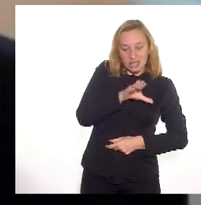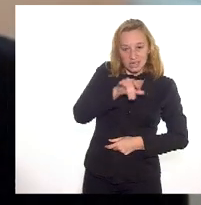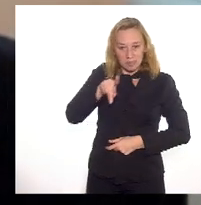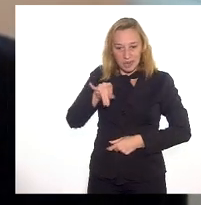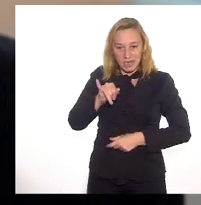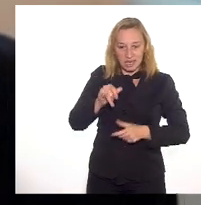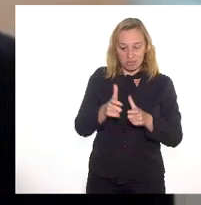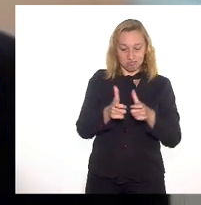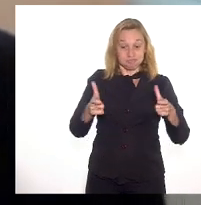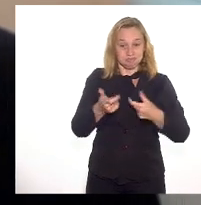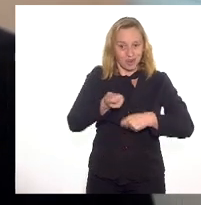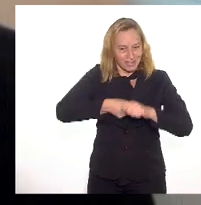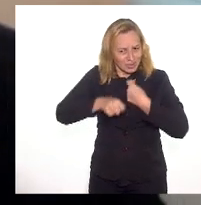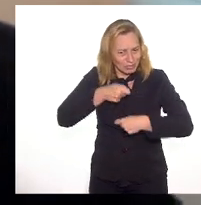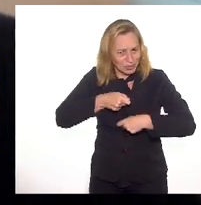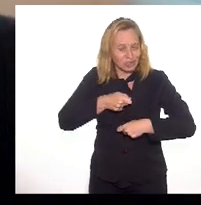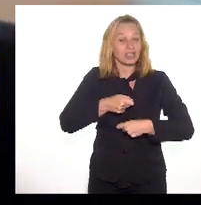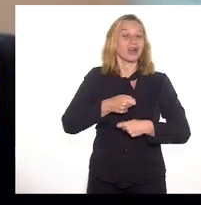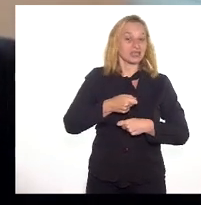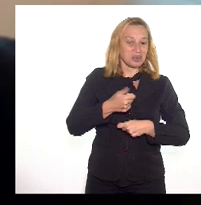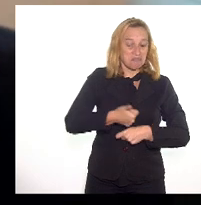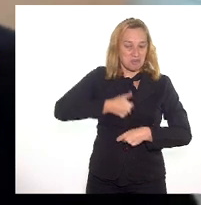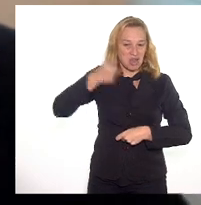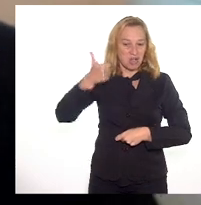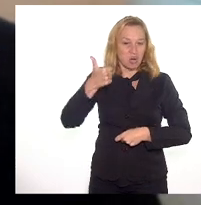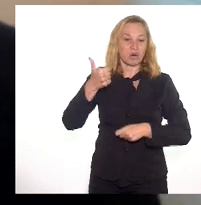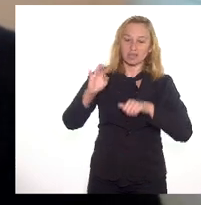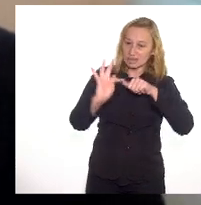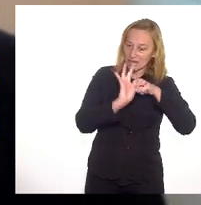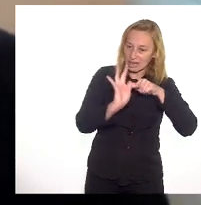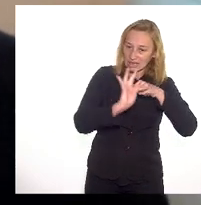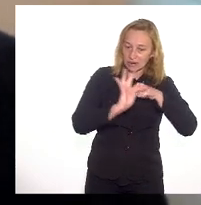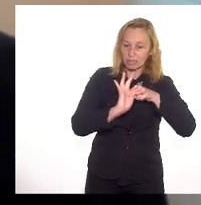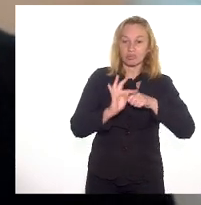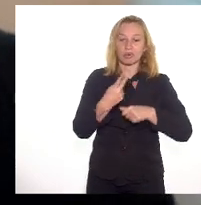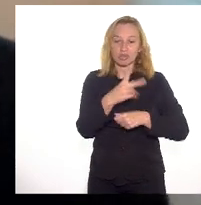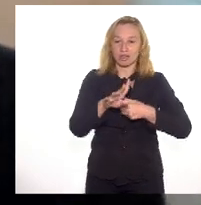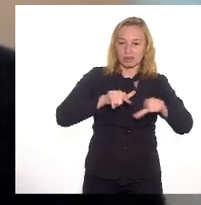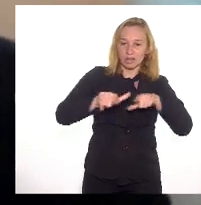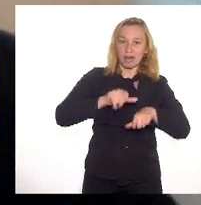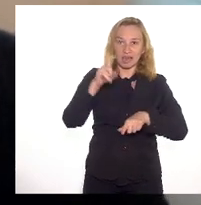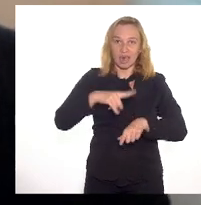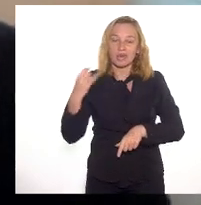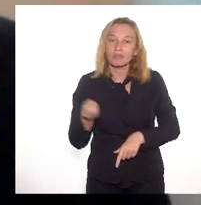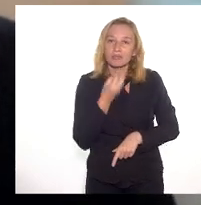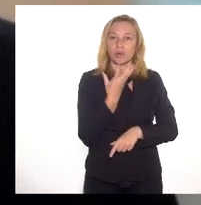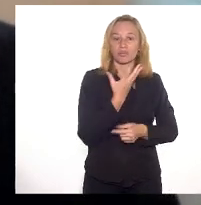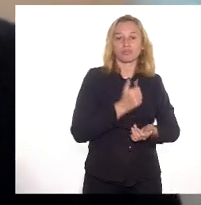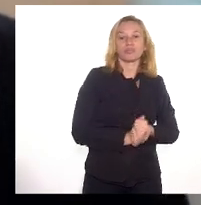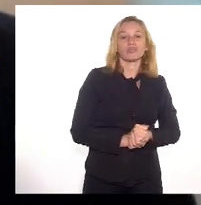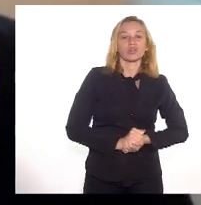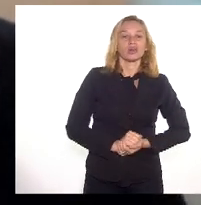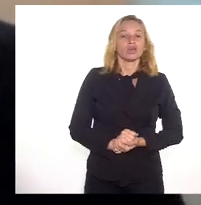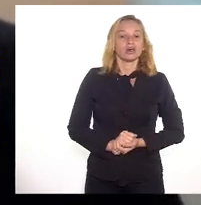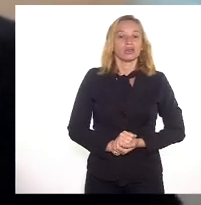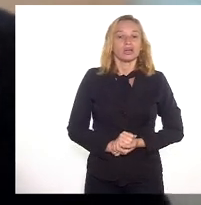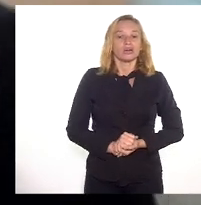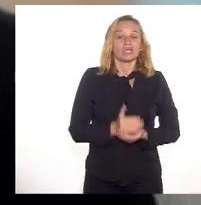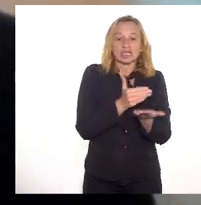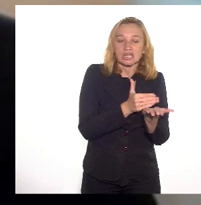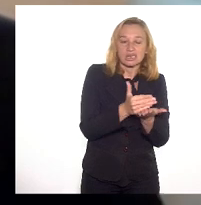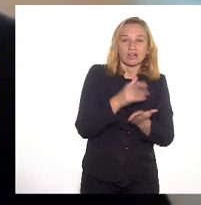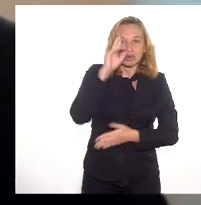bem municiada e muito bem respaldada tecnicamente para o seu trabalho, o que é muito bom. Apenas como